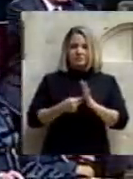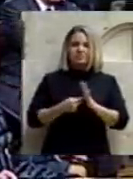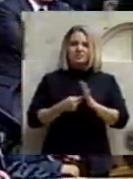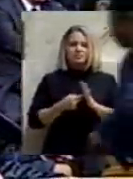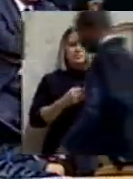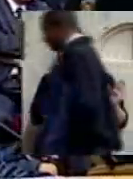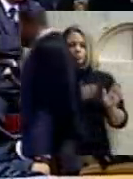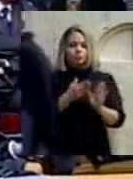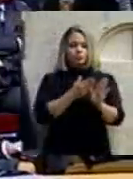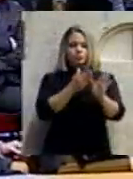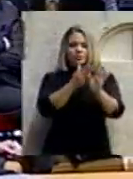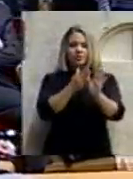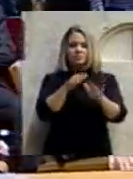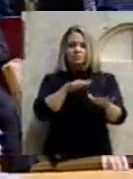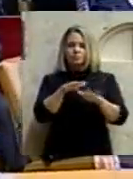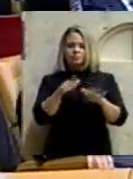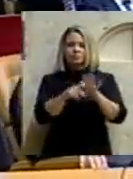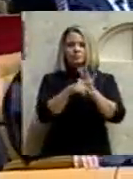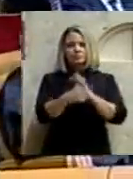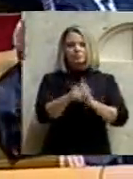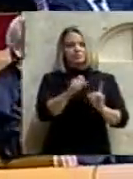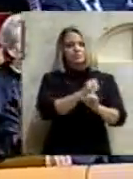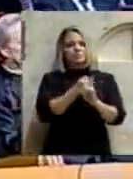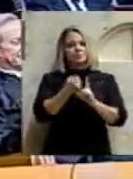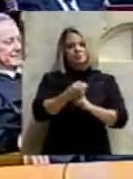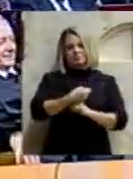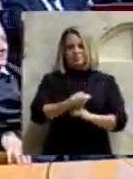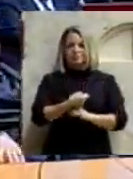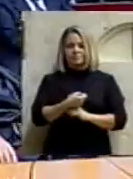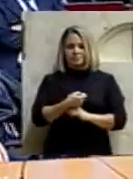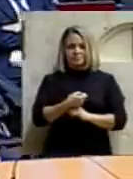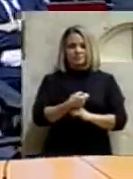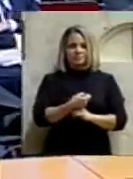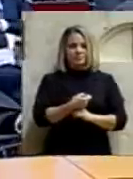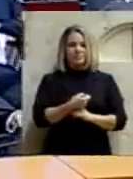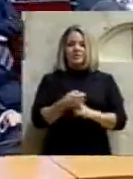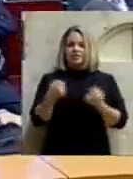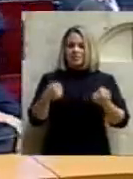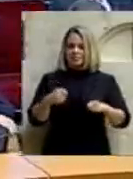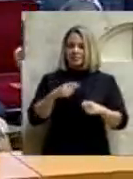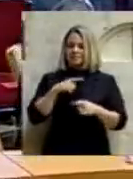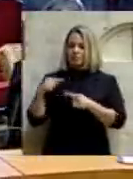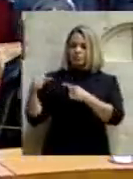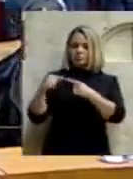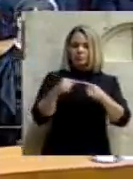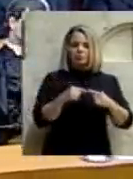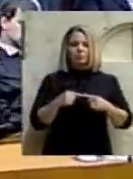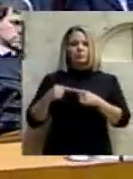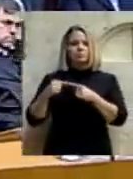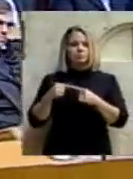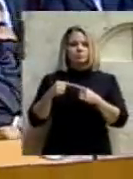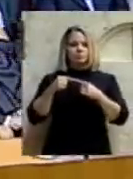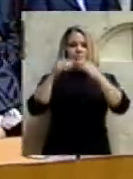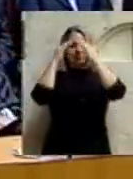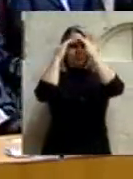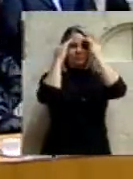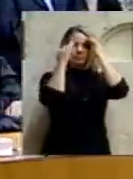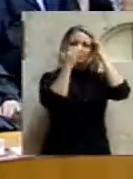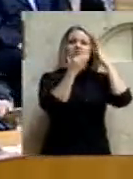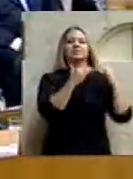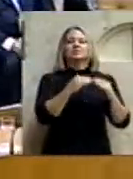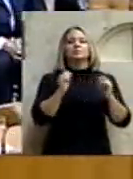alinhamento dos movimentos sociais subjacentes à causa, que merecem adequada consideração, apta